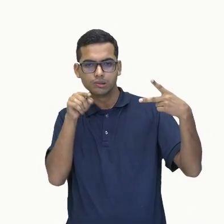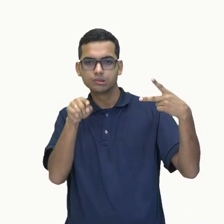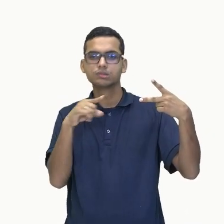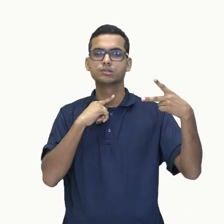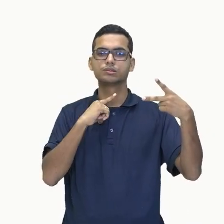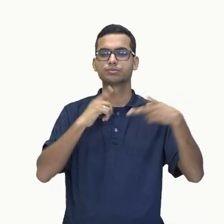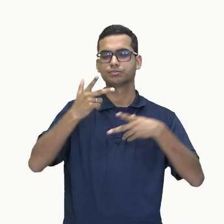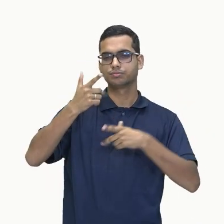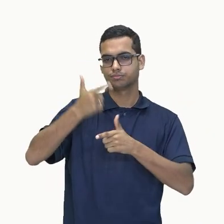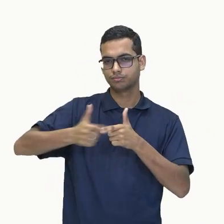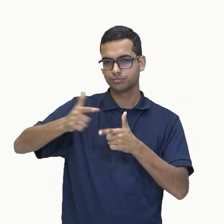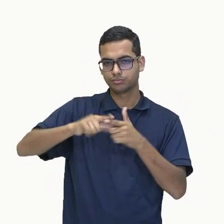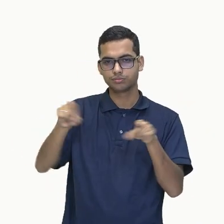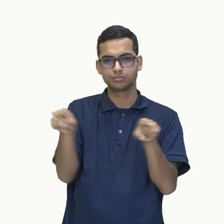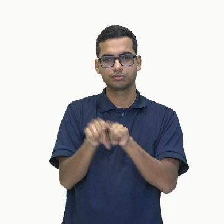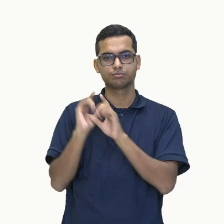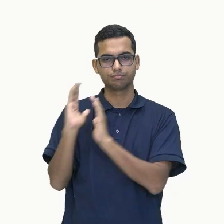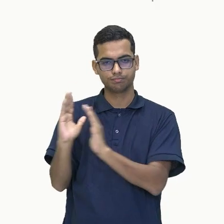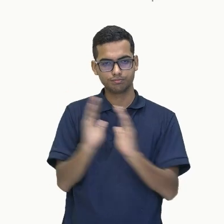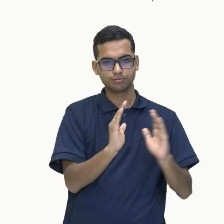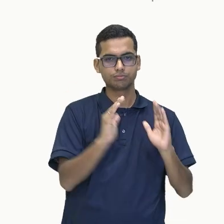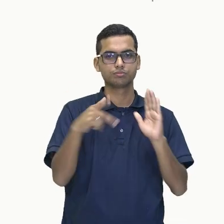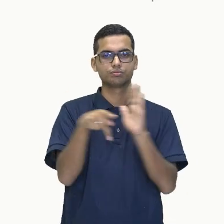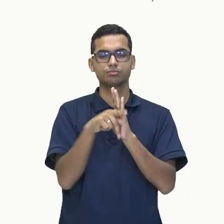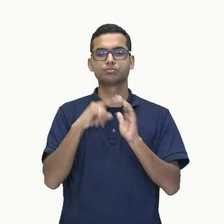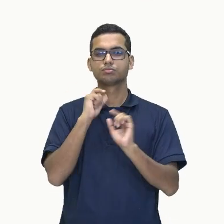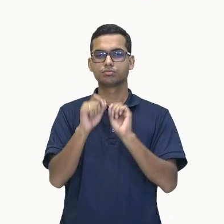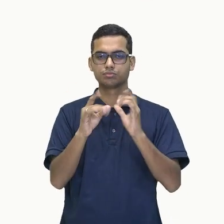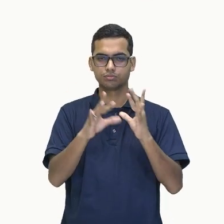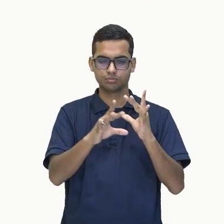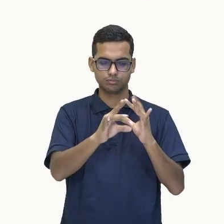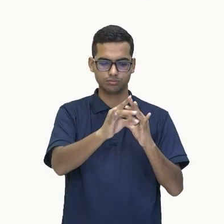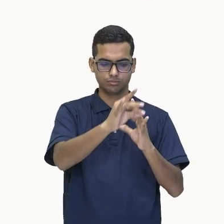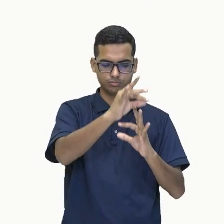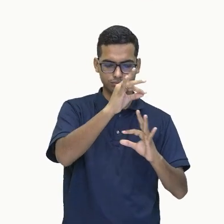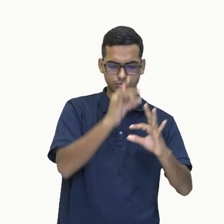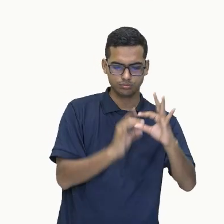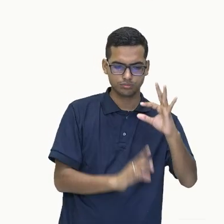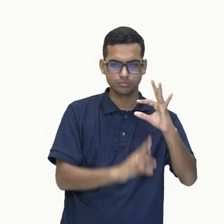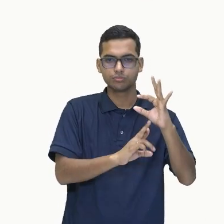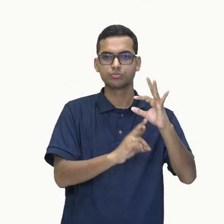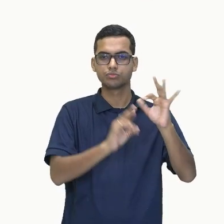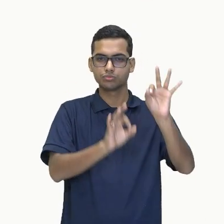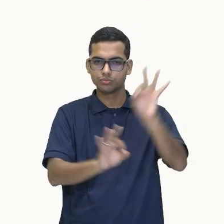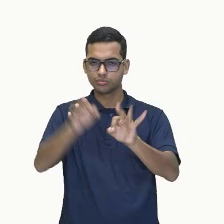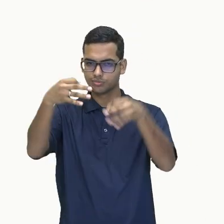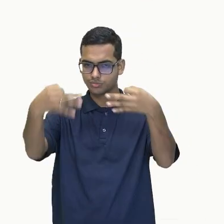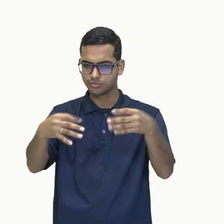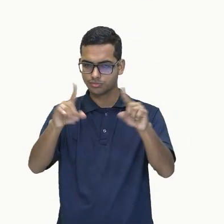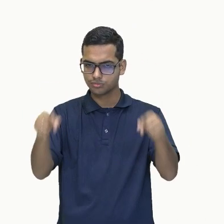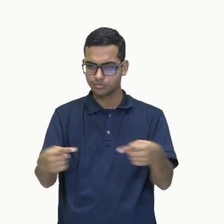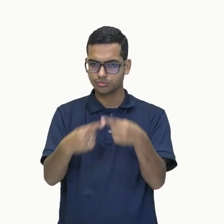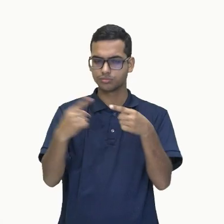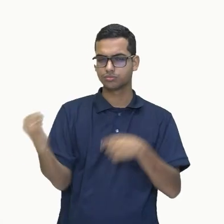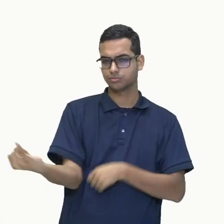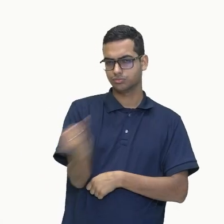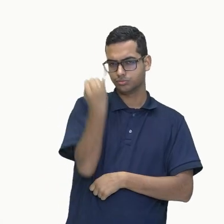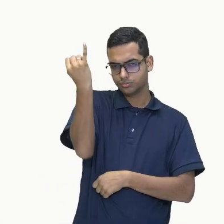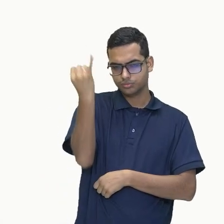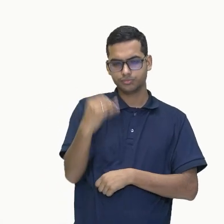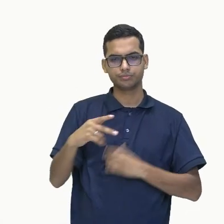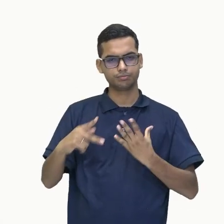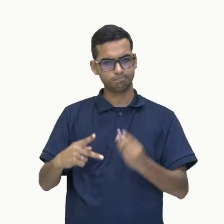é crucial para a função das proteínas. Ah, professor, mas onde que eu